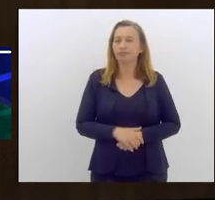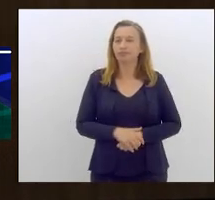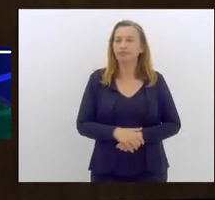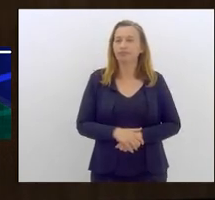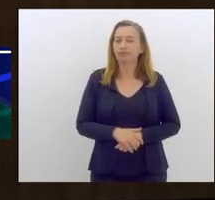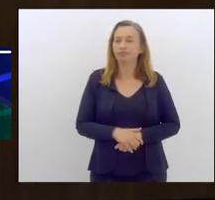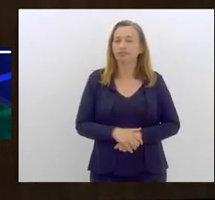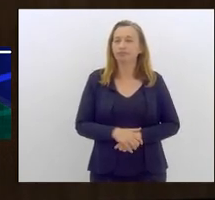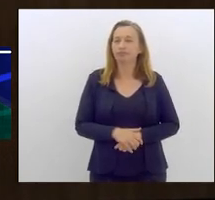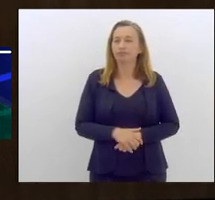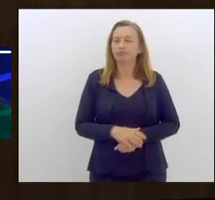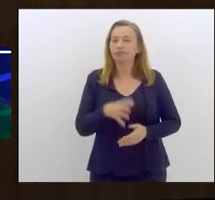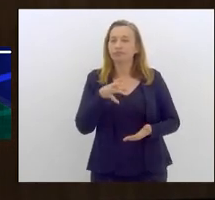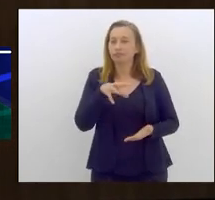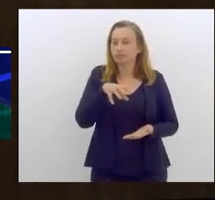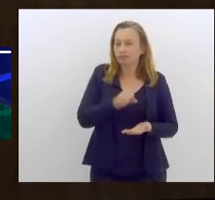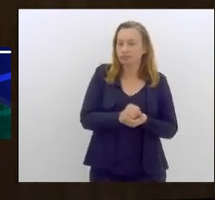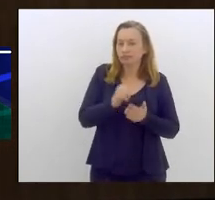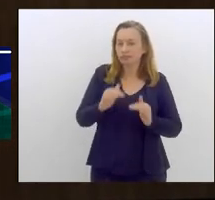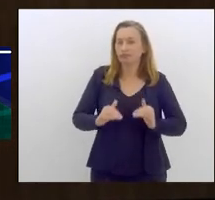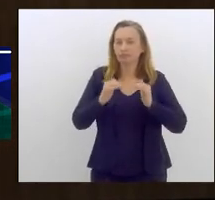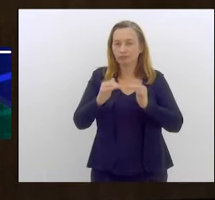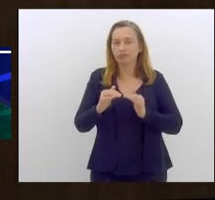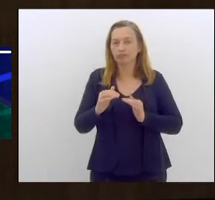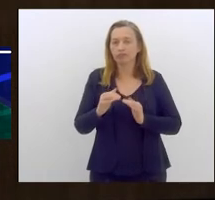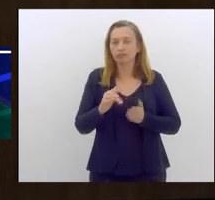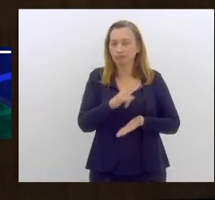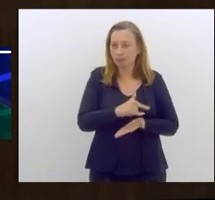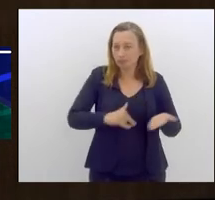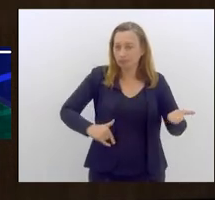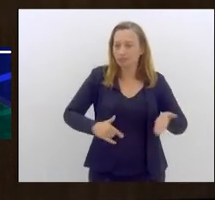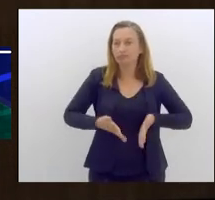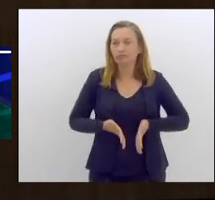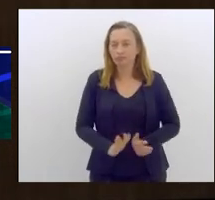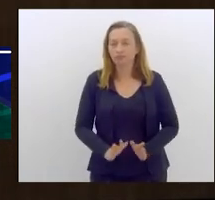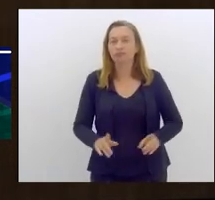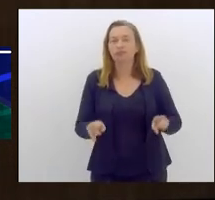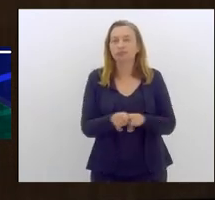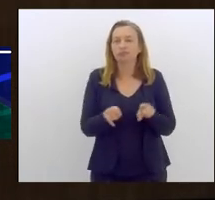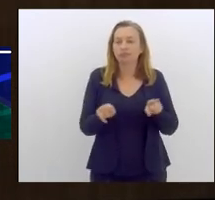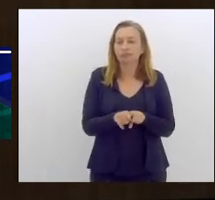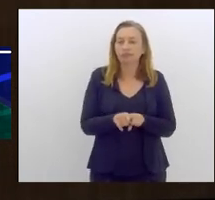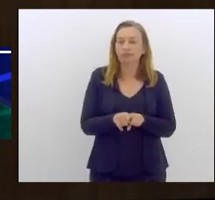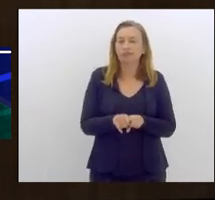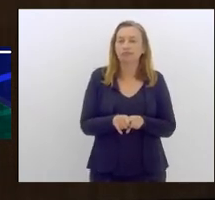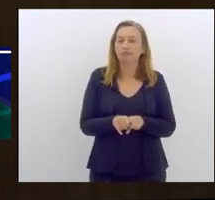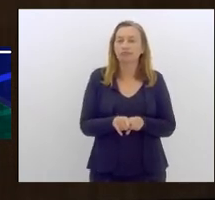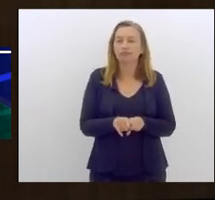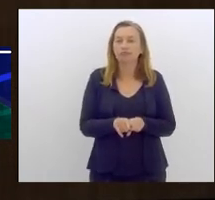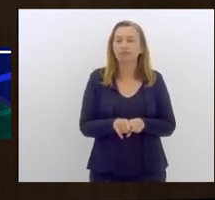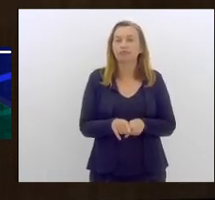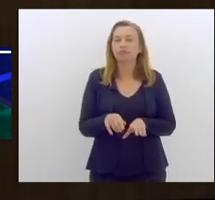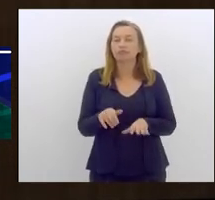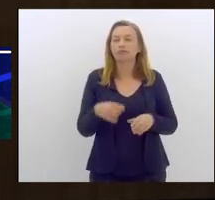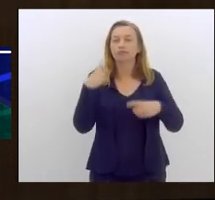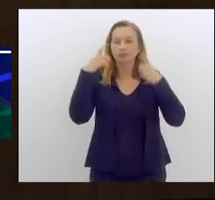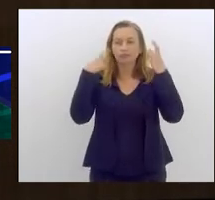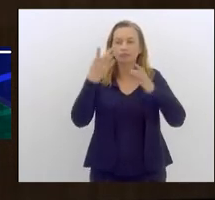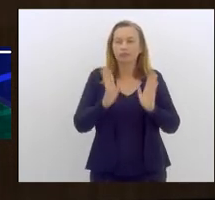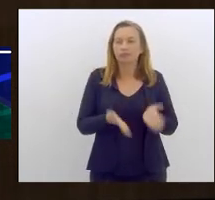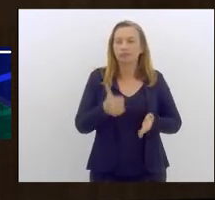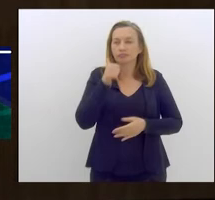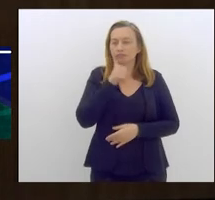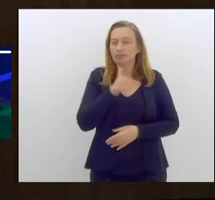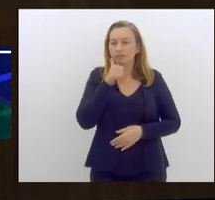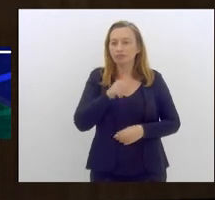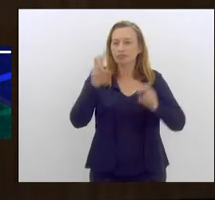do subregistro de nascimento, e também há uma questão que aflige hoje as mulheres, que é a